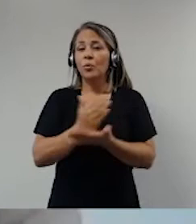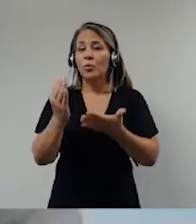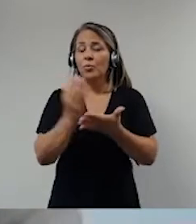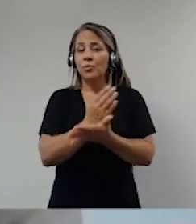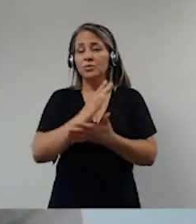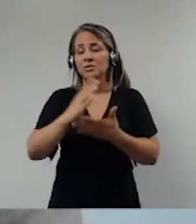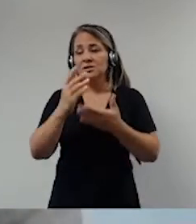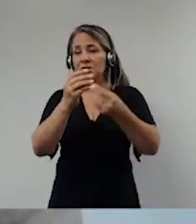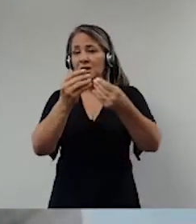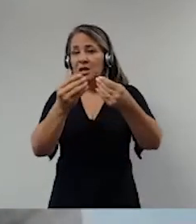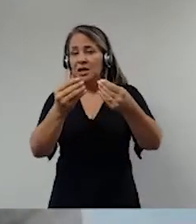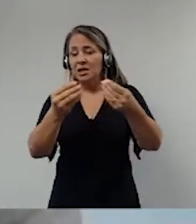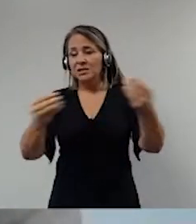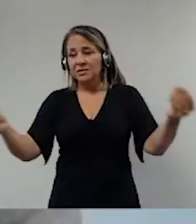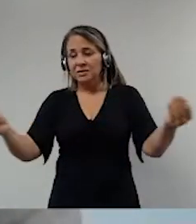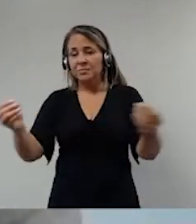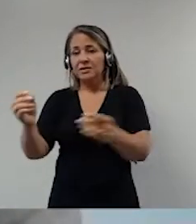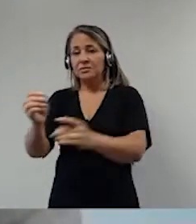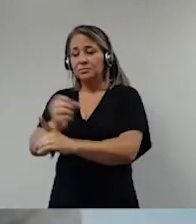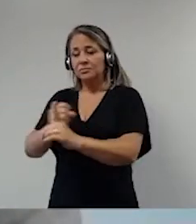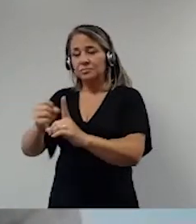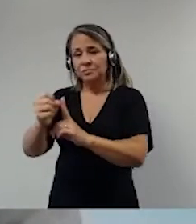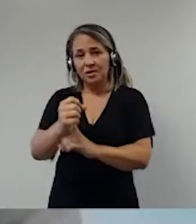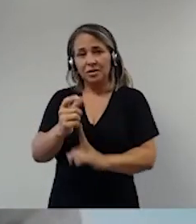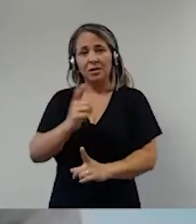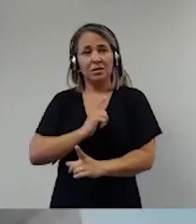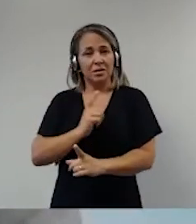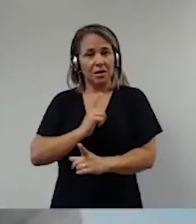sociais estão em uma situação de